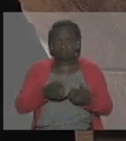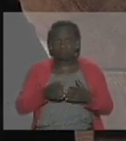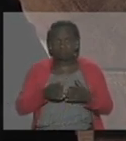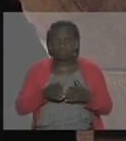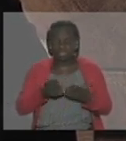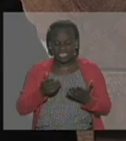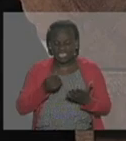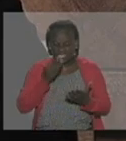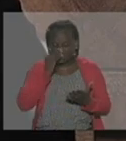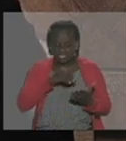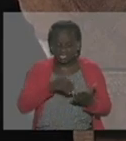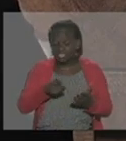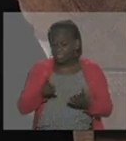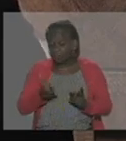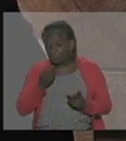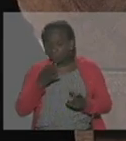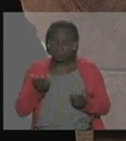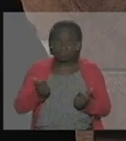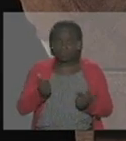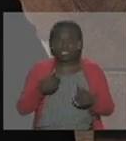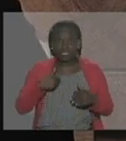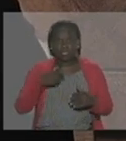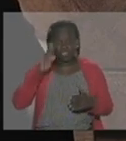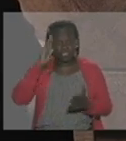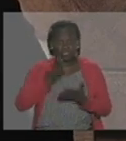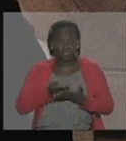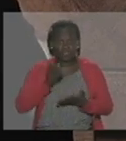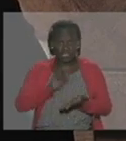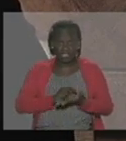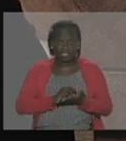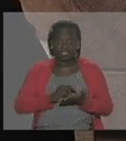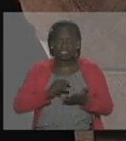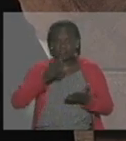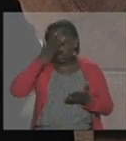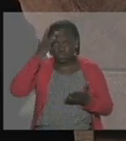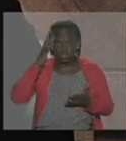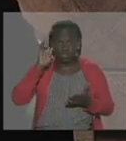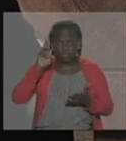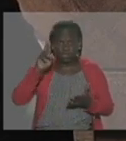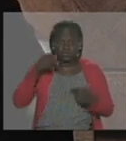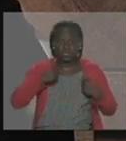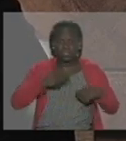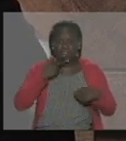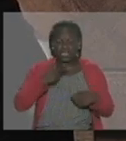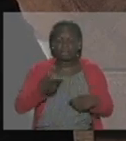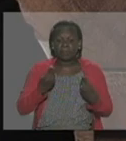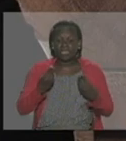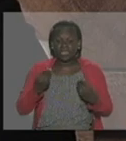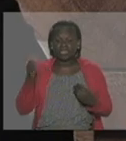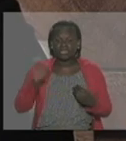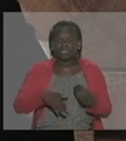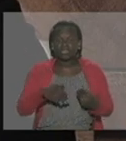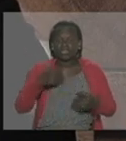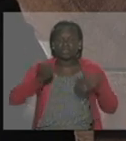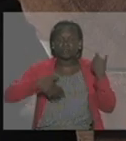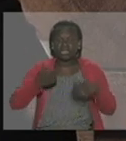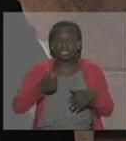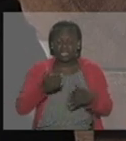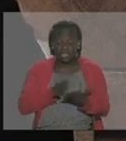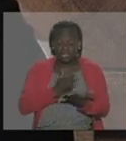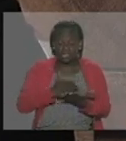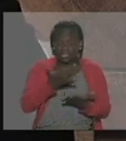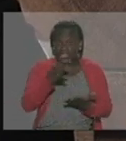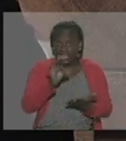para mim mesm não isso daqui não vale a pena não eu realmente acredito que o autor tem que dizer a que veio